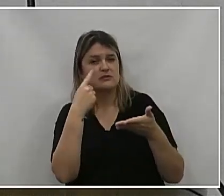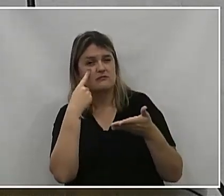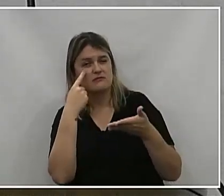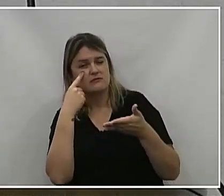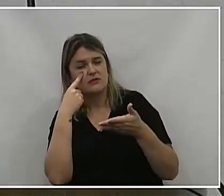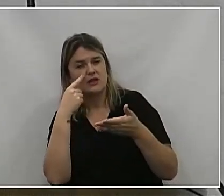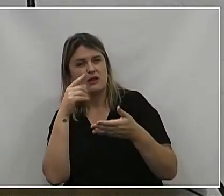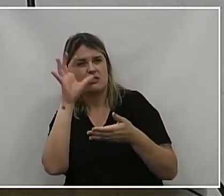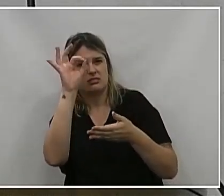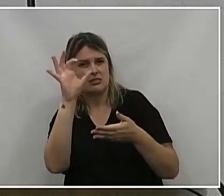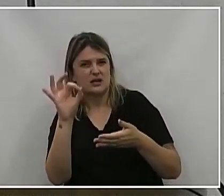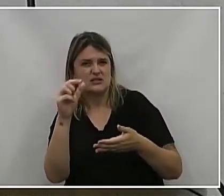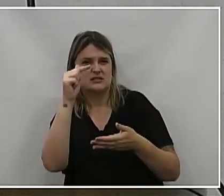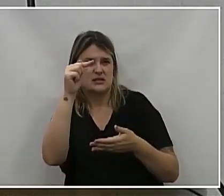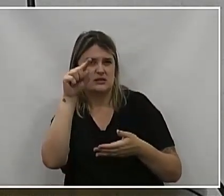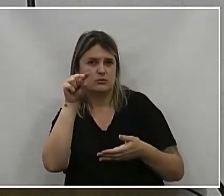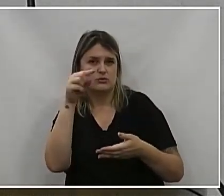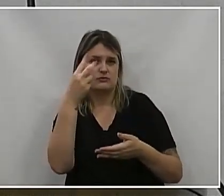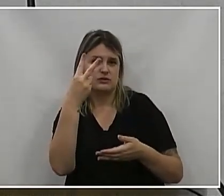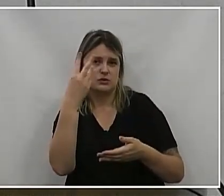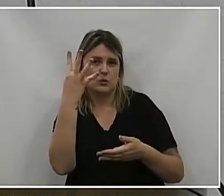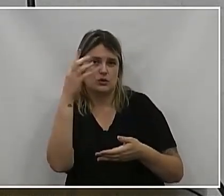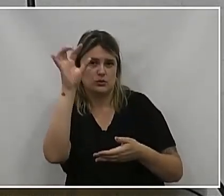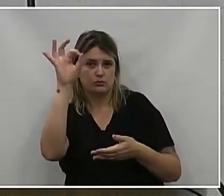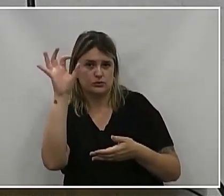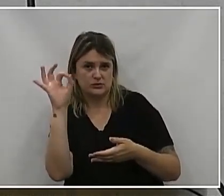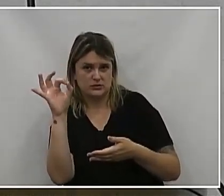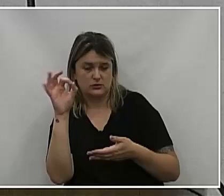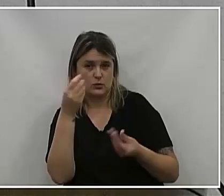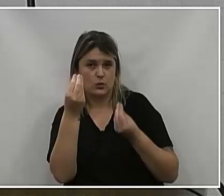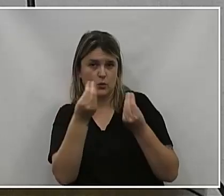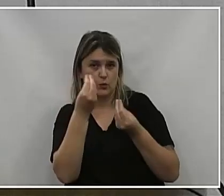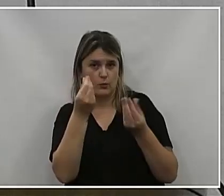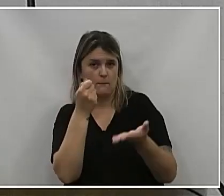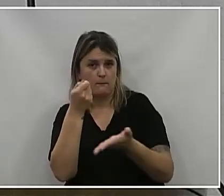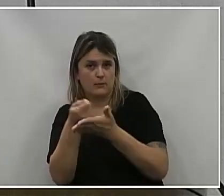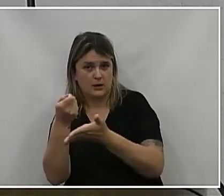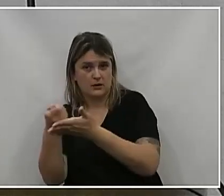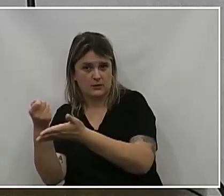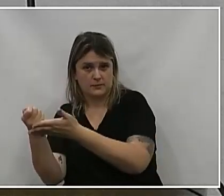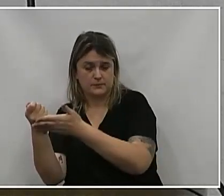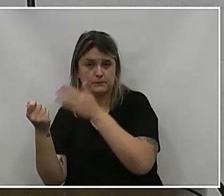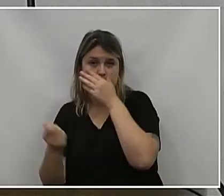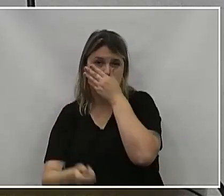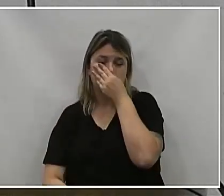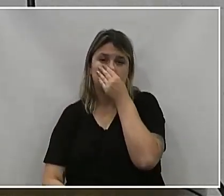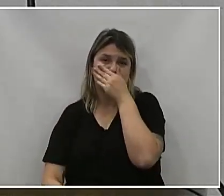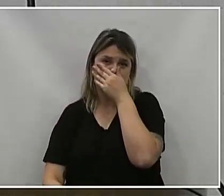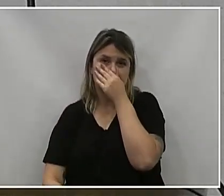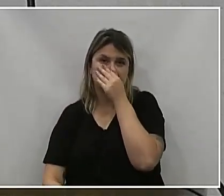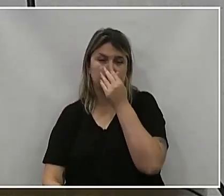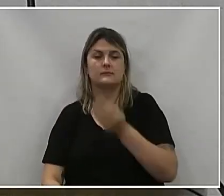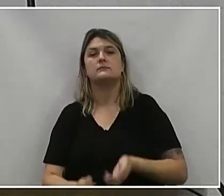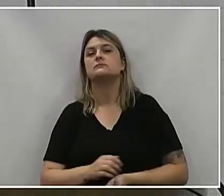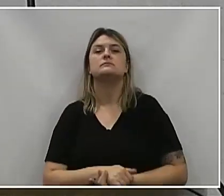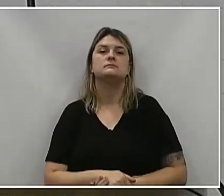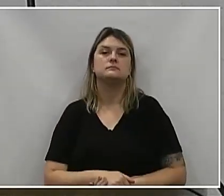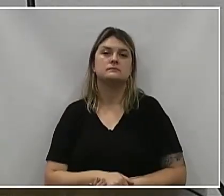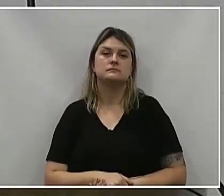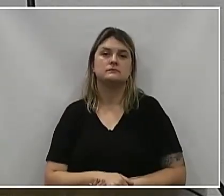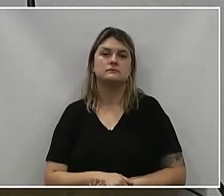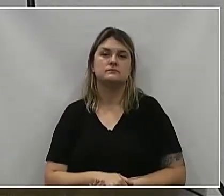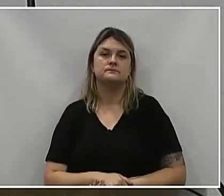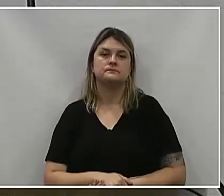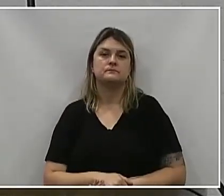de 7,24%, uma variação, nós fizemos uma projeção do IGPM para esses 23 anos, uma taxa